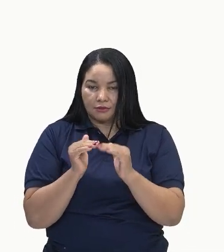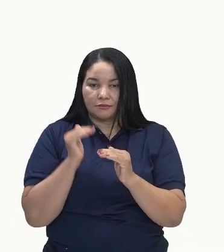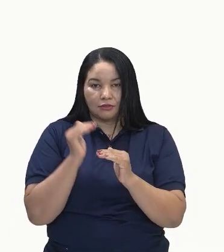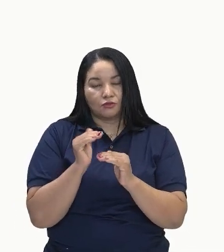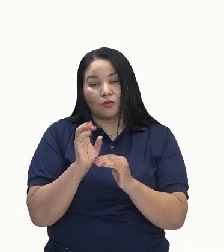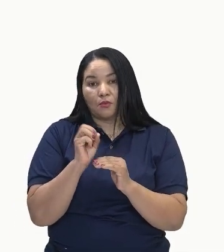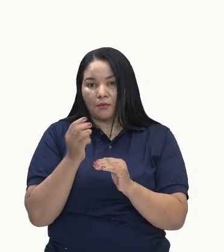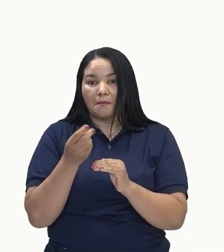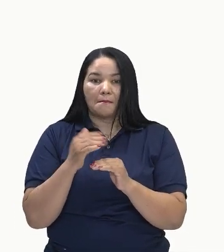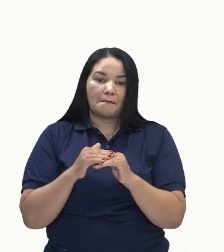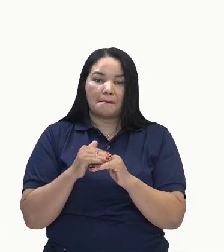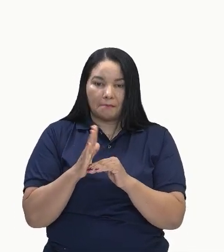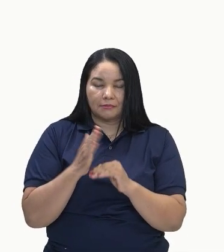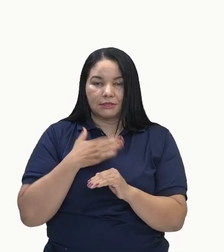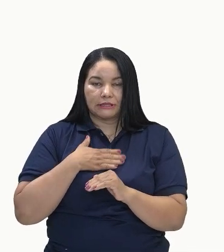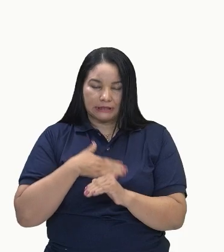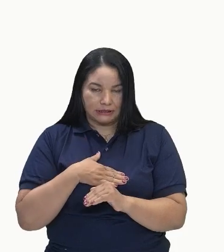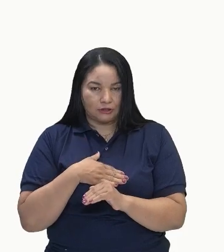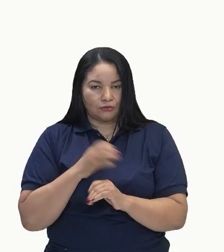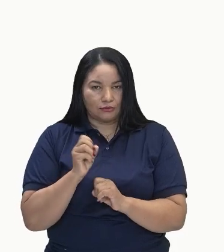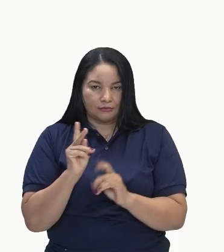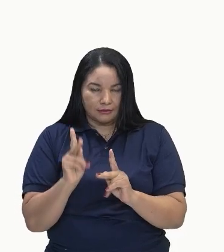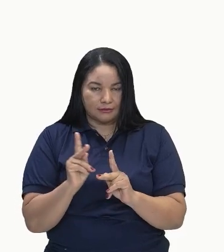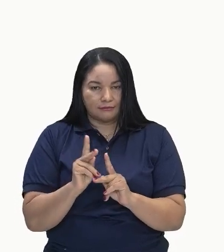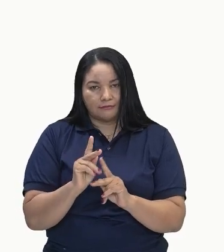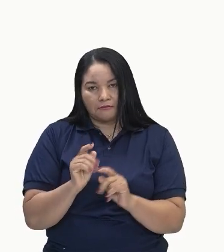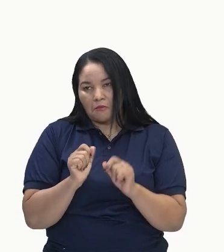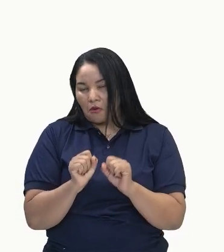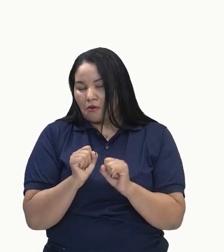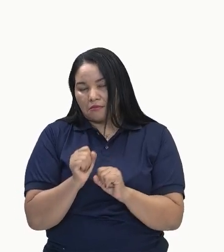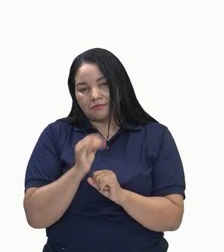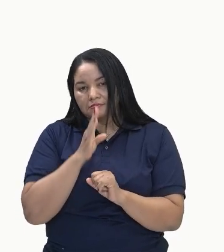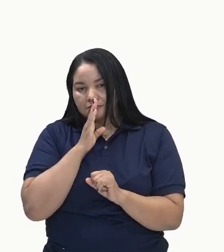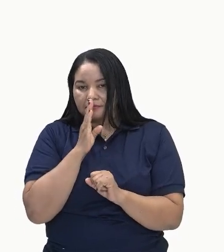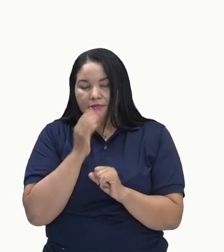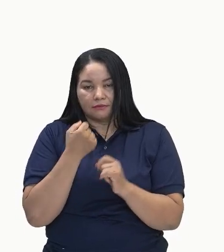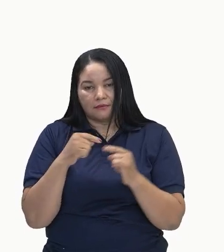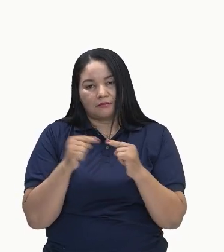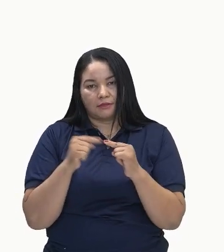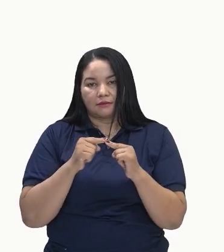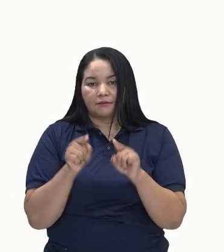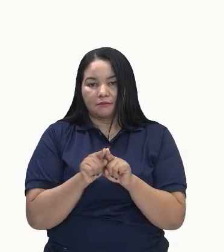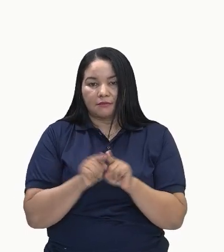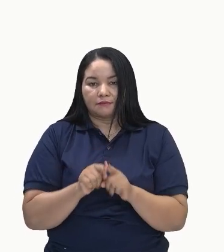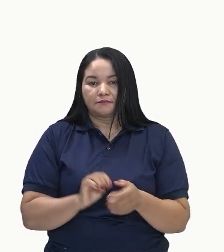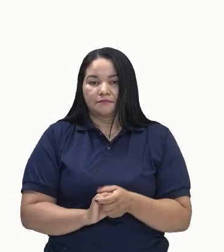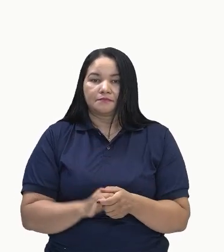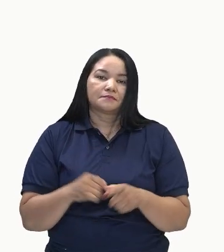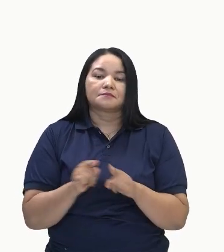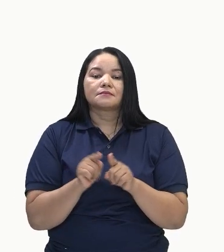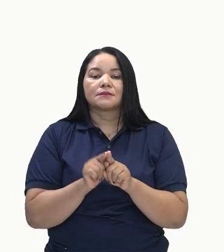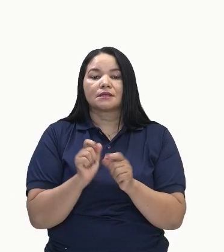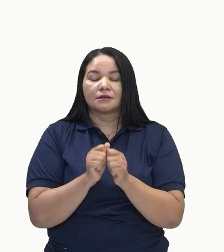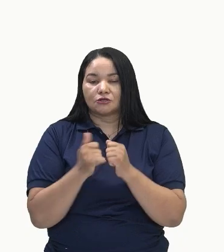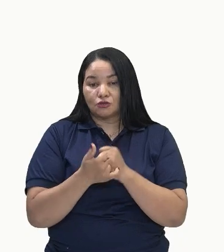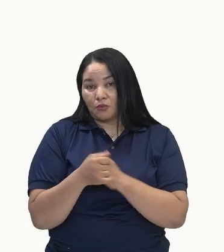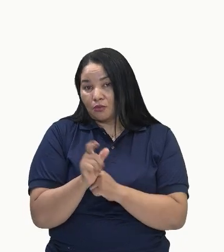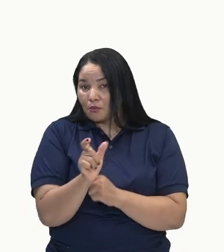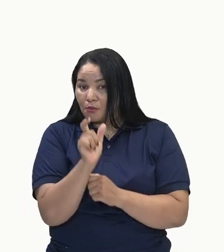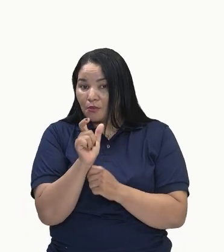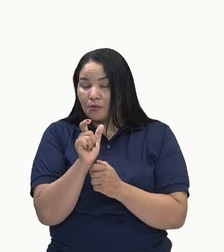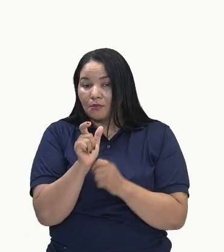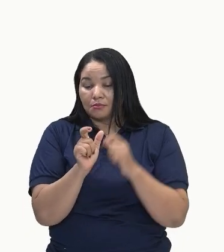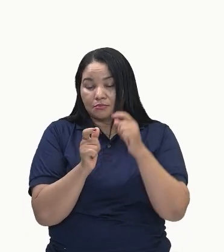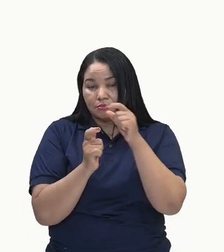Algo mais sossegado, tá certo? Então, nós temos esses 2 exemplos aqui de adjetivos com 2 sílabas. Clever,